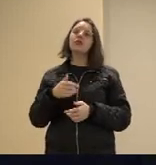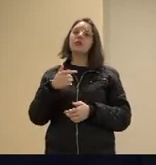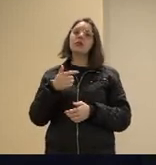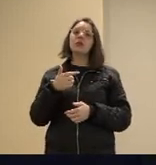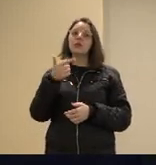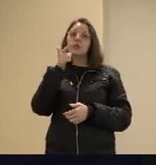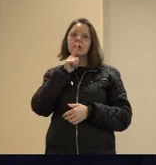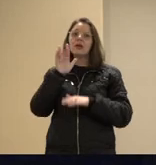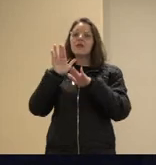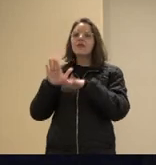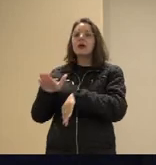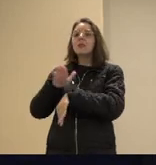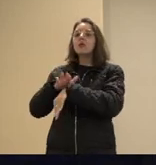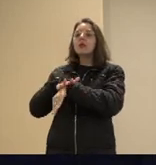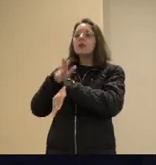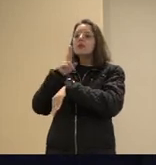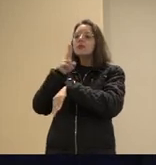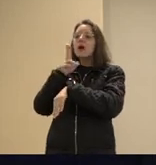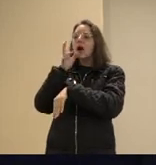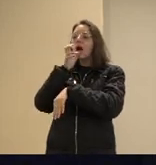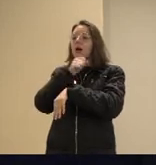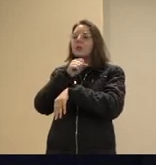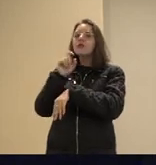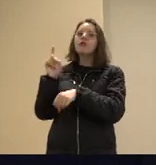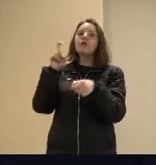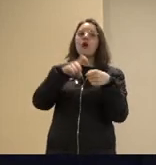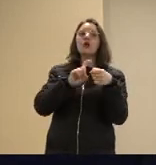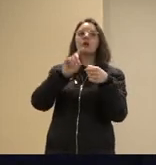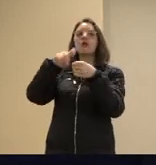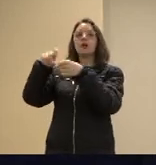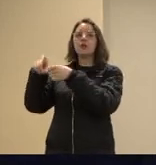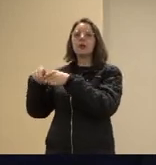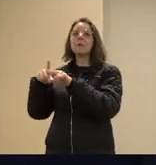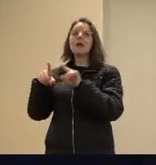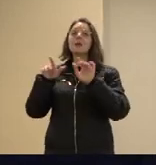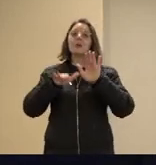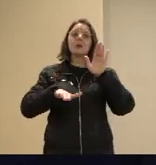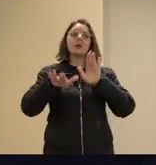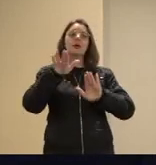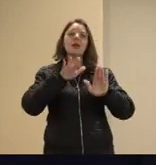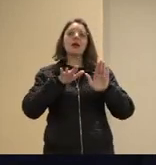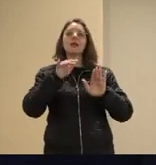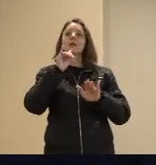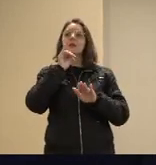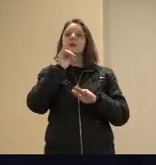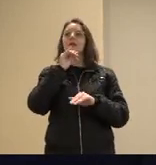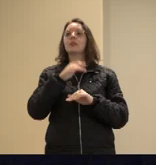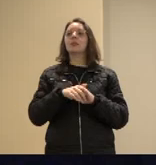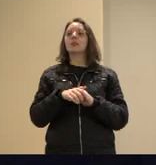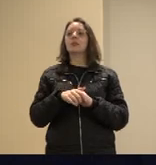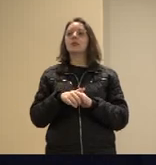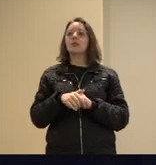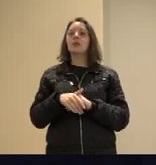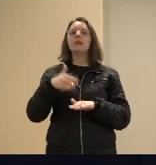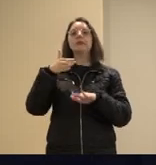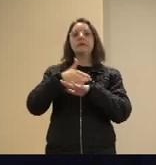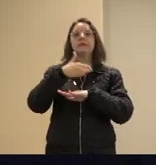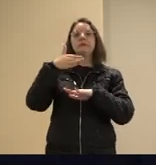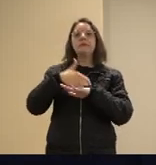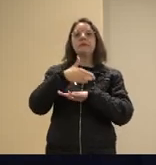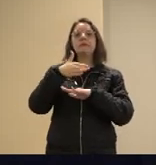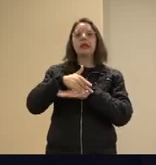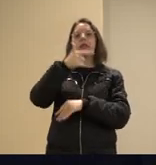né, mas com o cuidado de evitar frequentes institucionalizações da